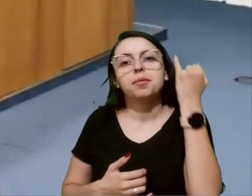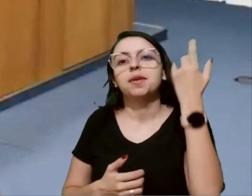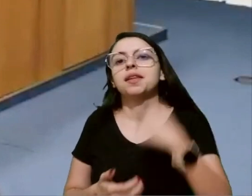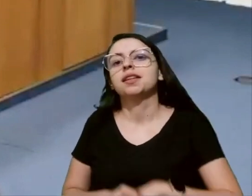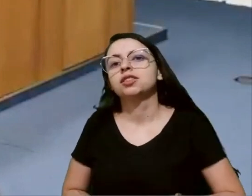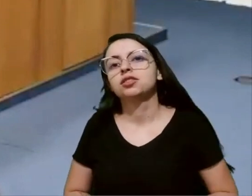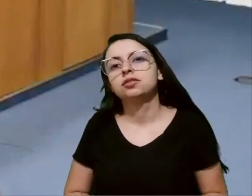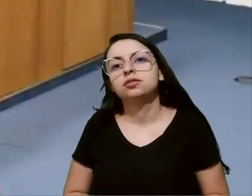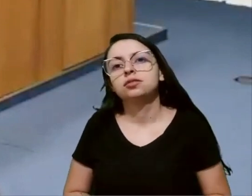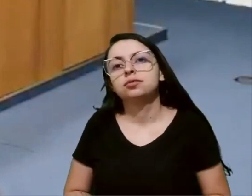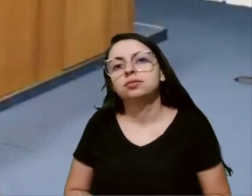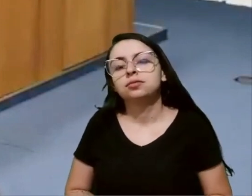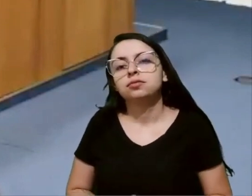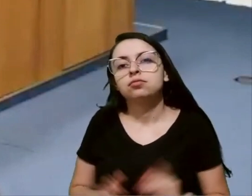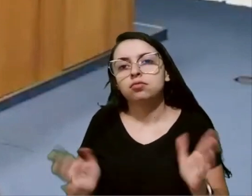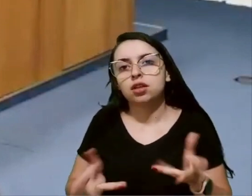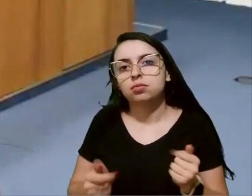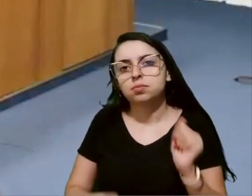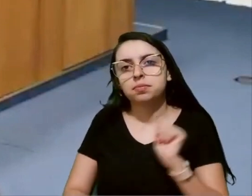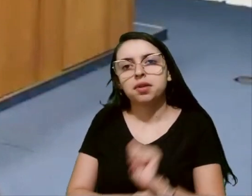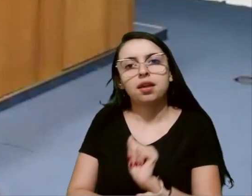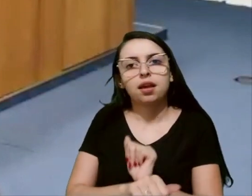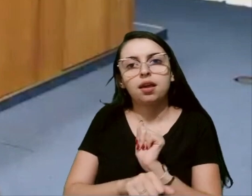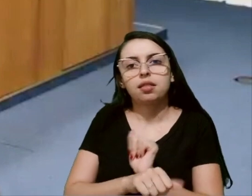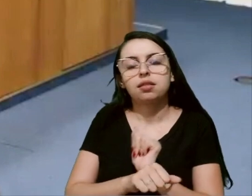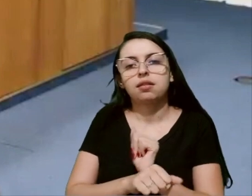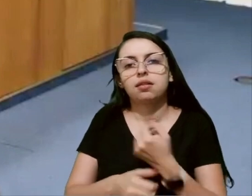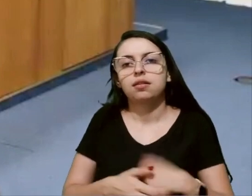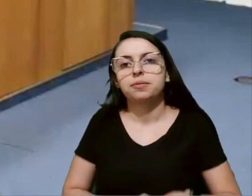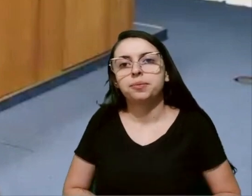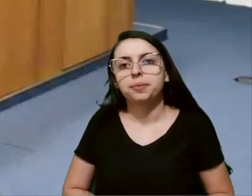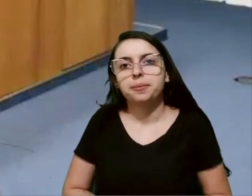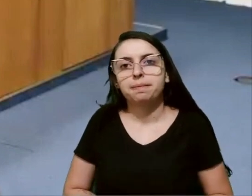importante. Vamos fazer um breakzinho.